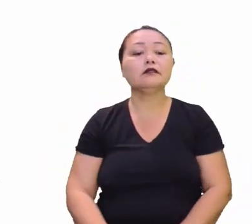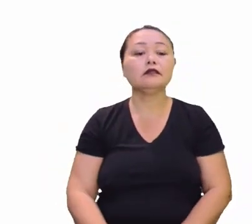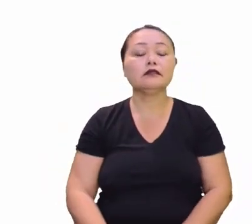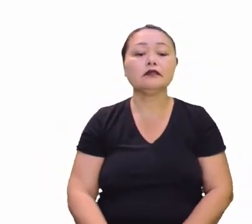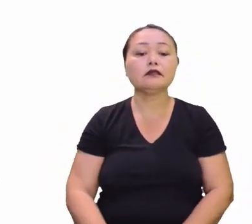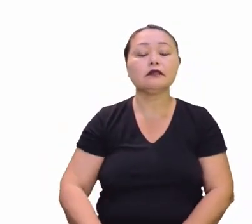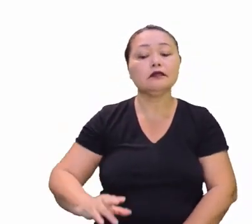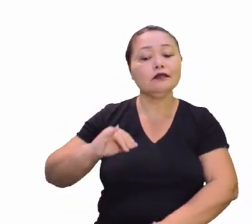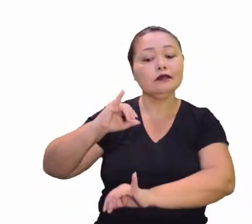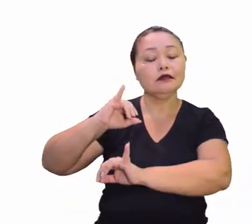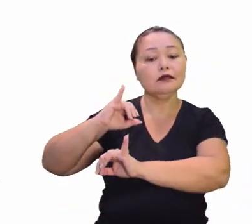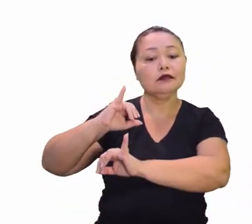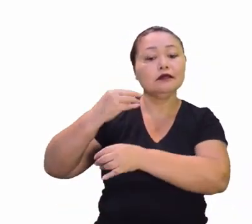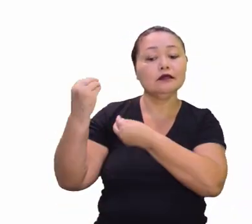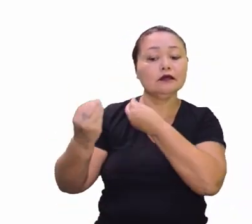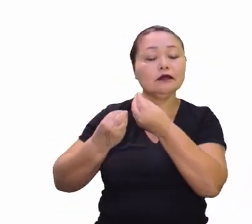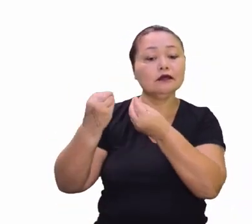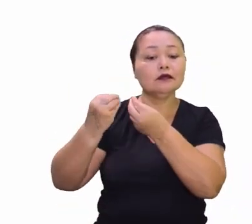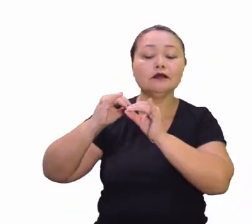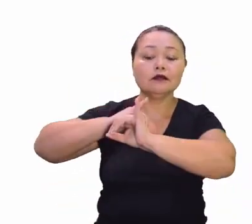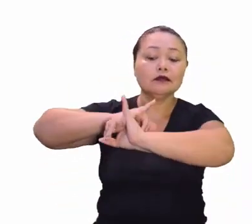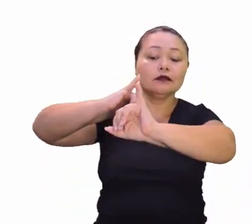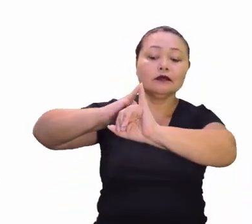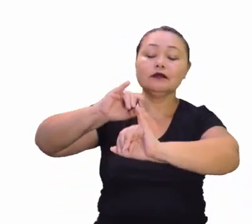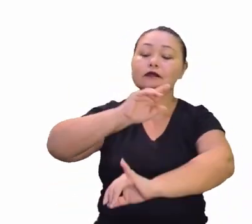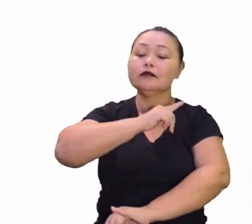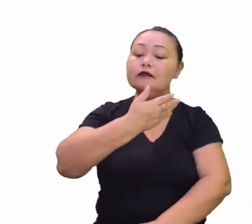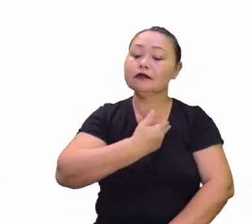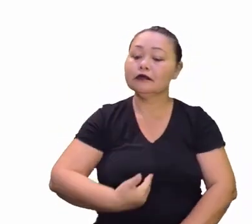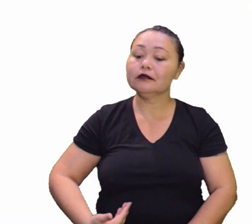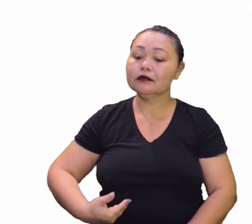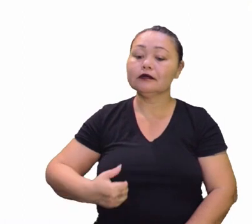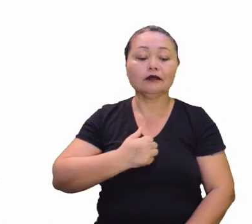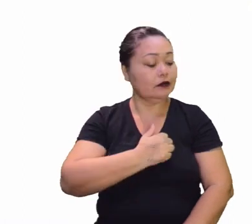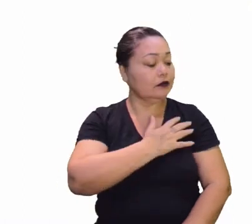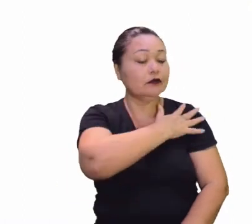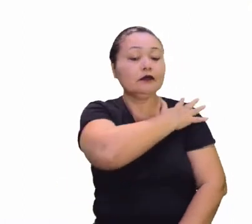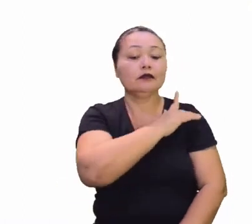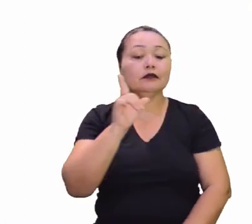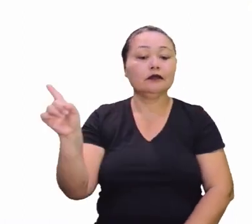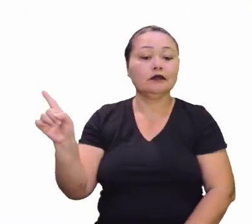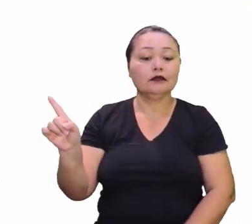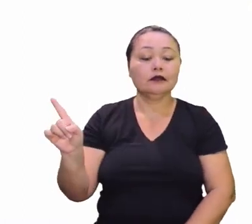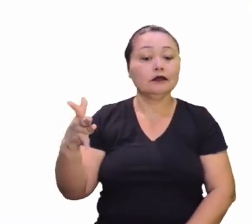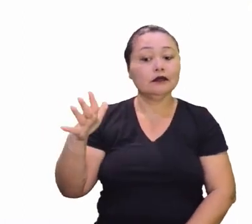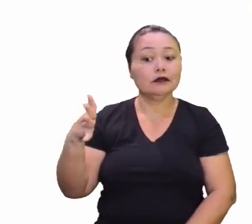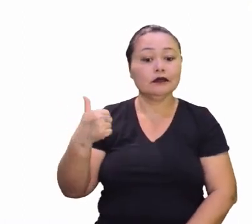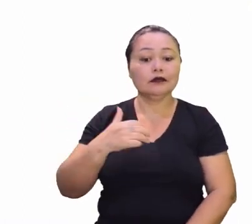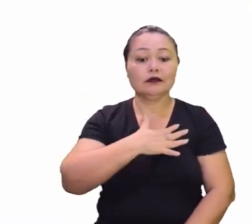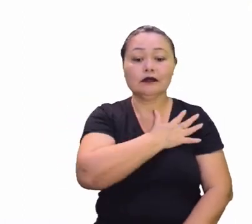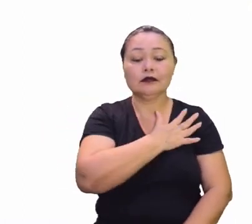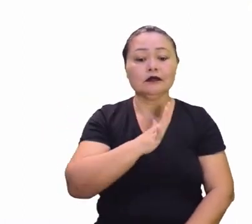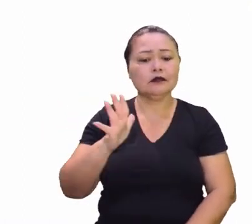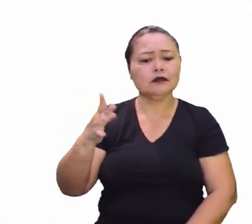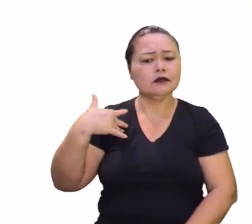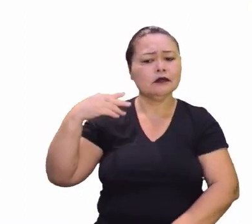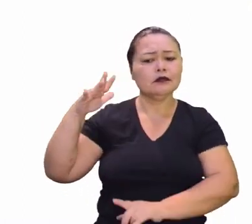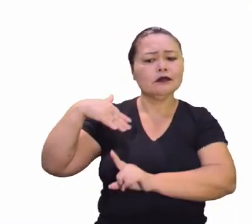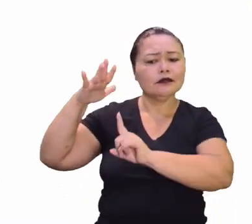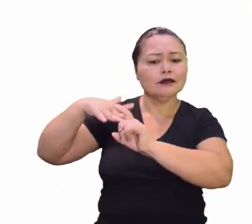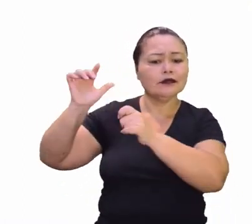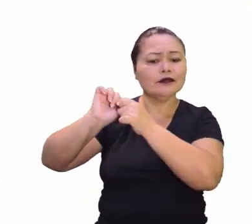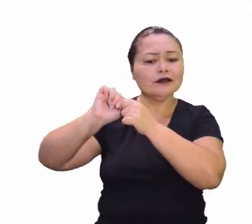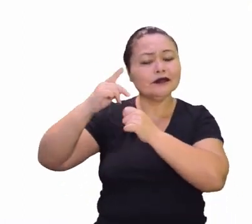Então tá aí, olha aí, ó, como é que era as propagandas do governo militar. Então era mais ou menos assim, ó, chega de lendas,